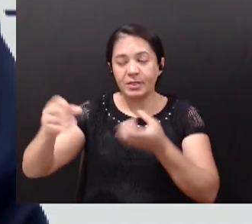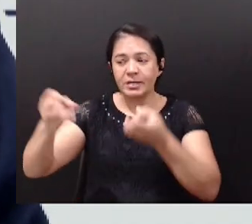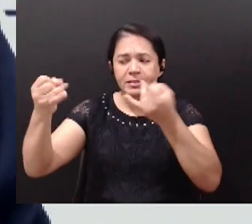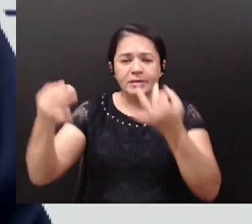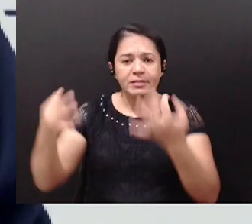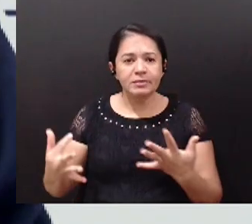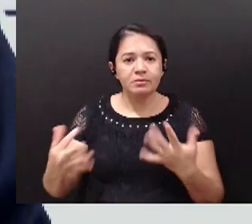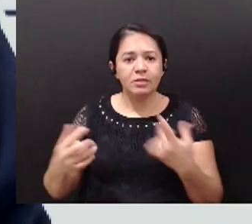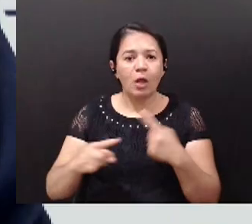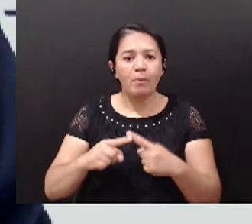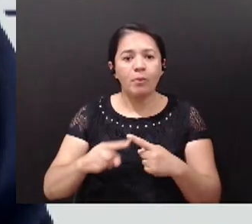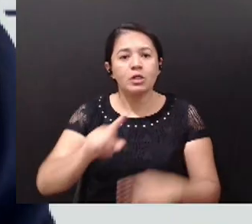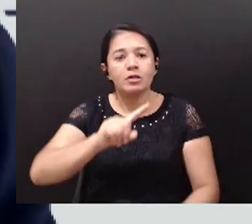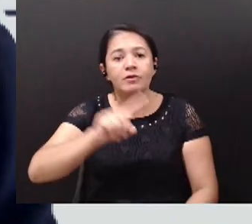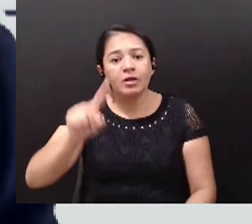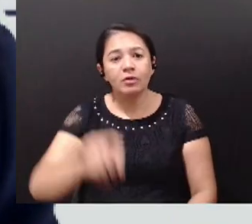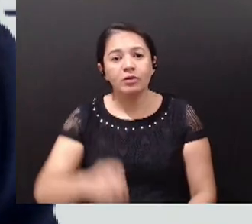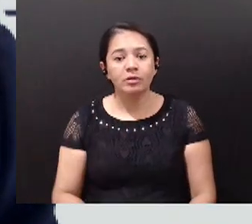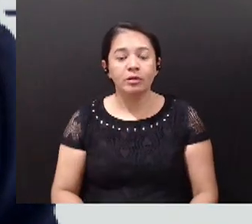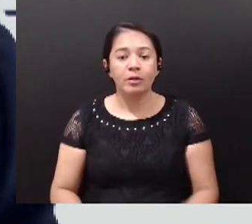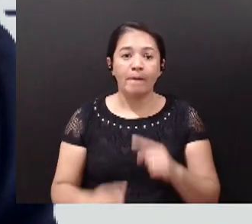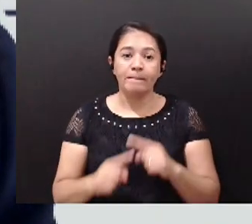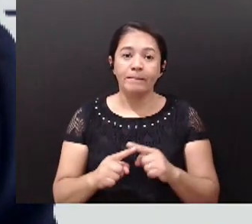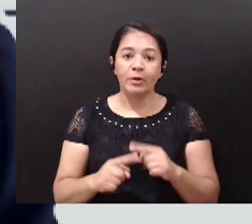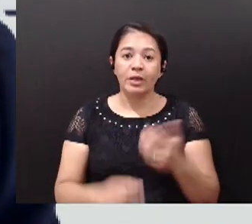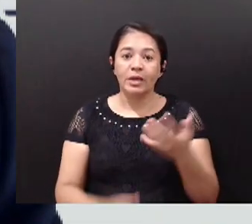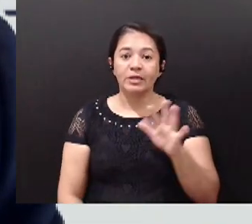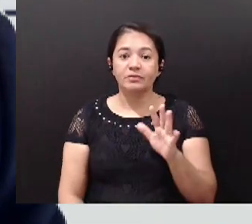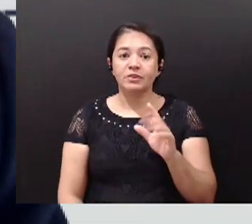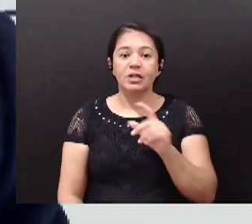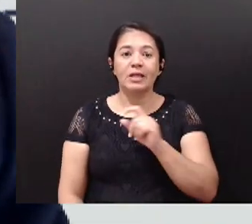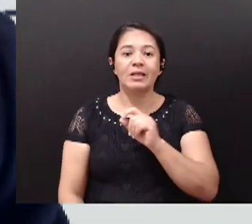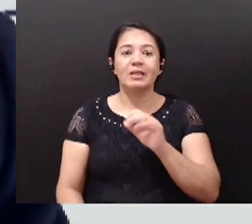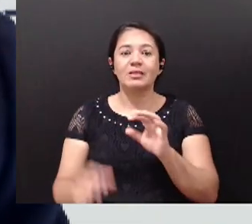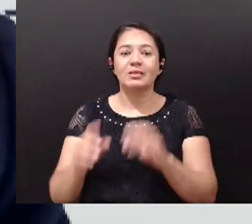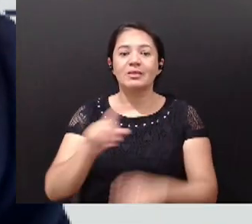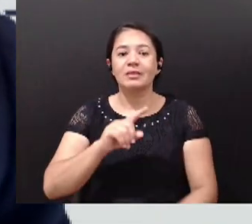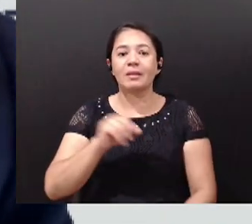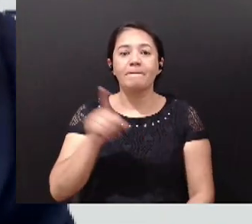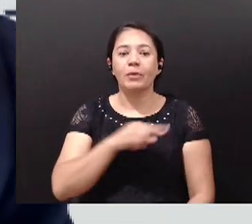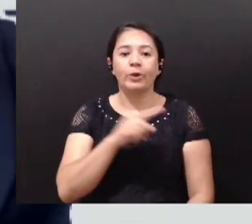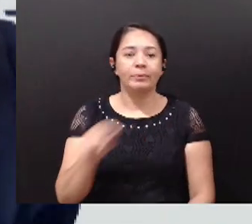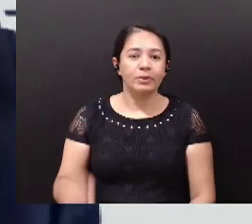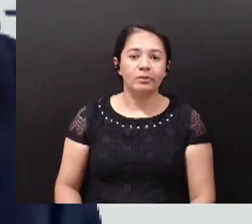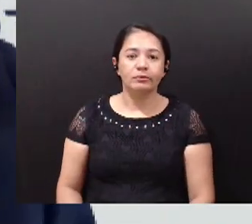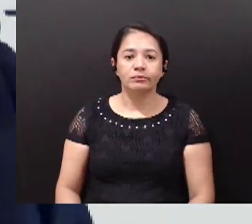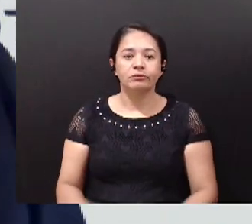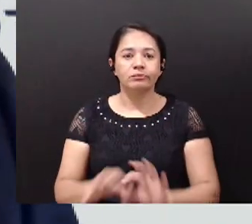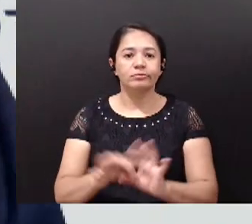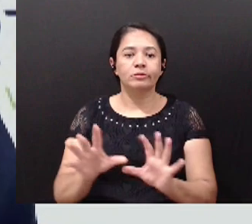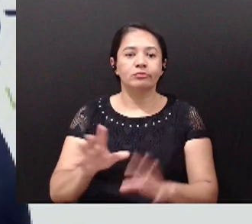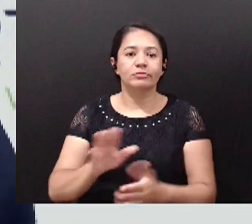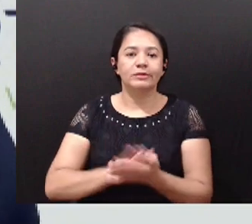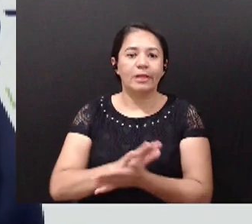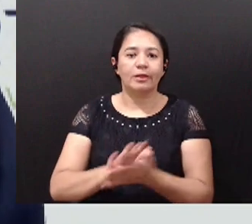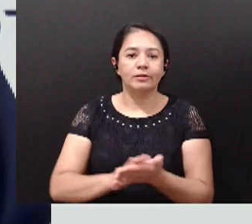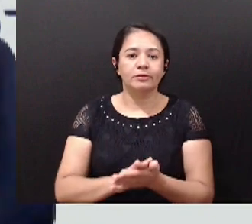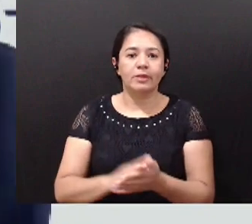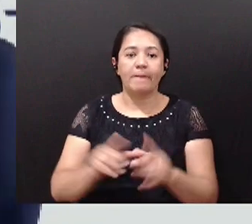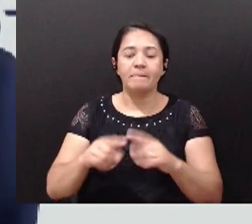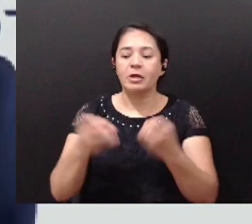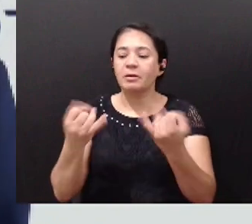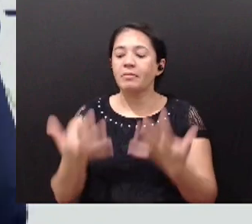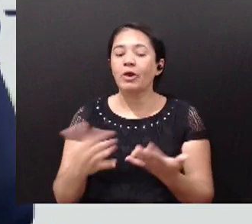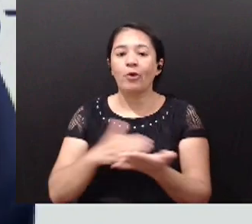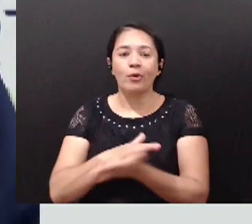negativa, porque muitas vezes vem só não autorizado, sem qualquer outra justificativa. Então, o primeiro passo